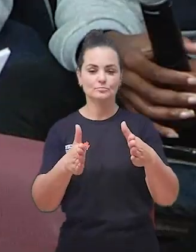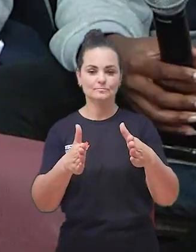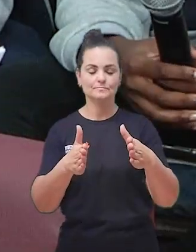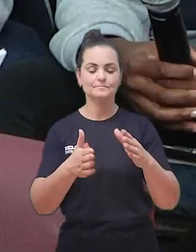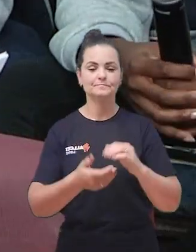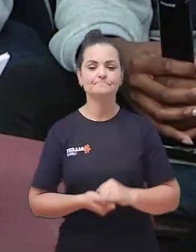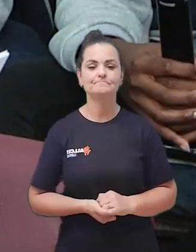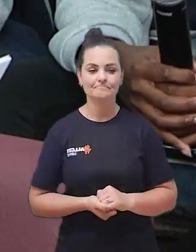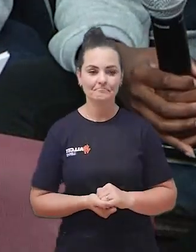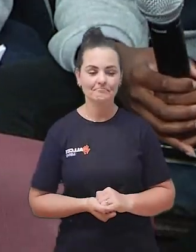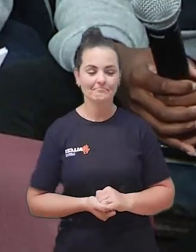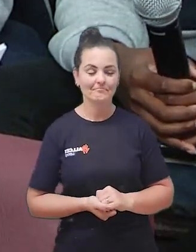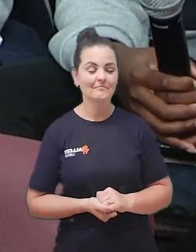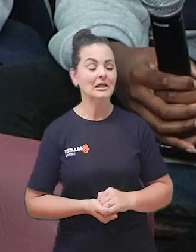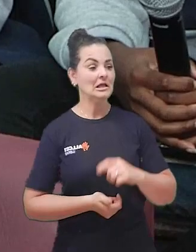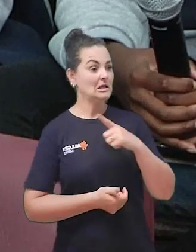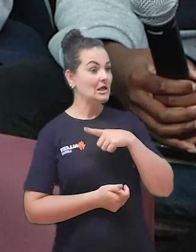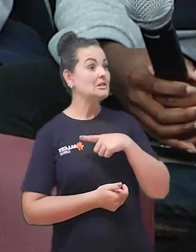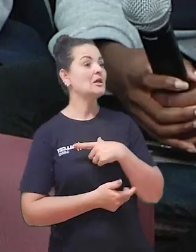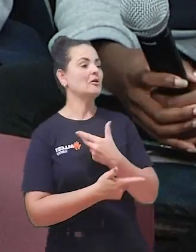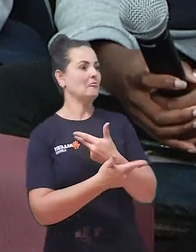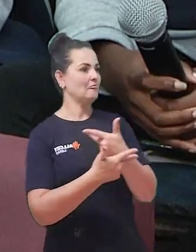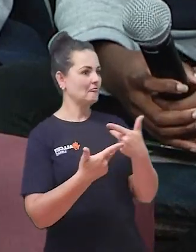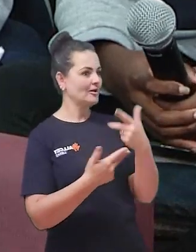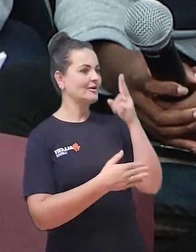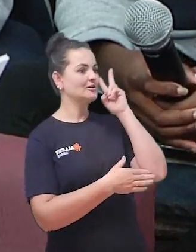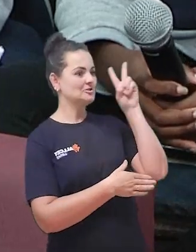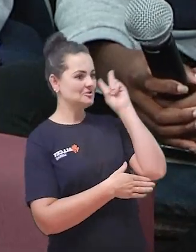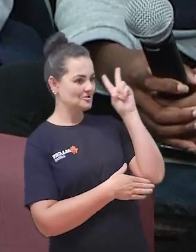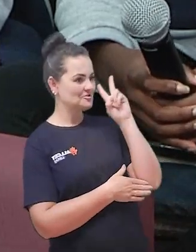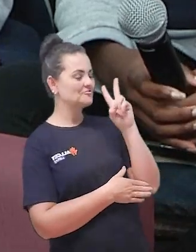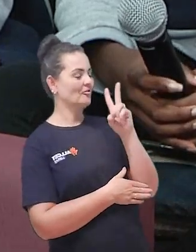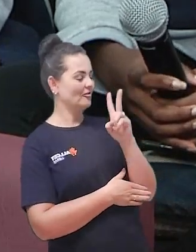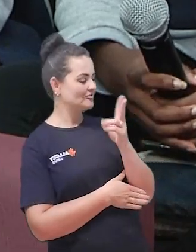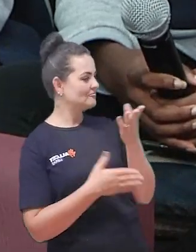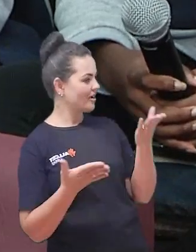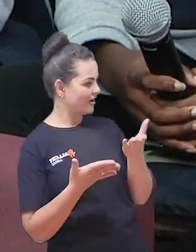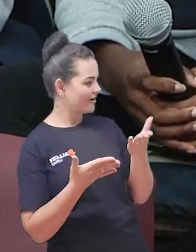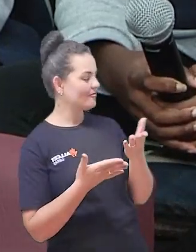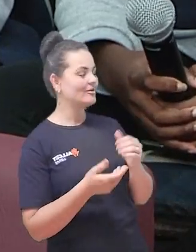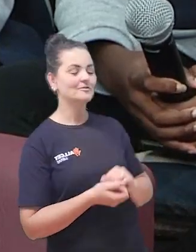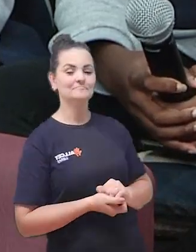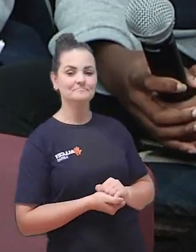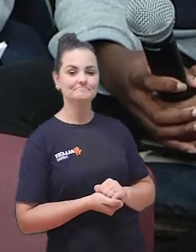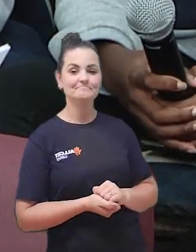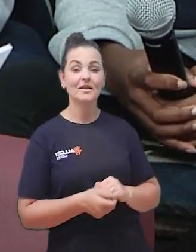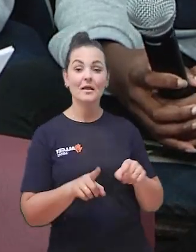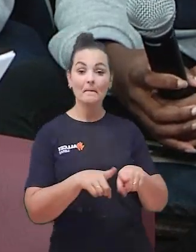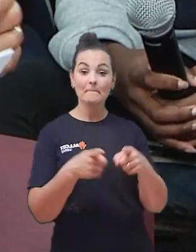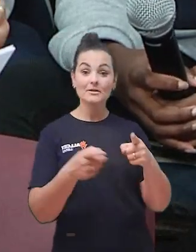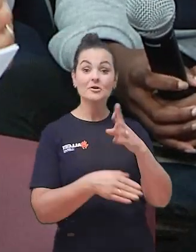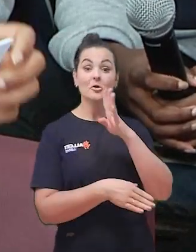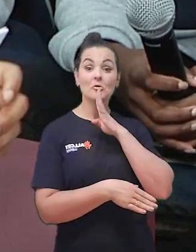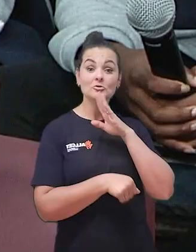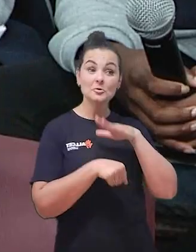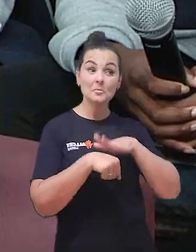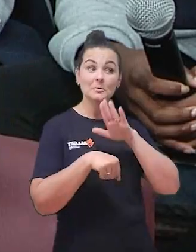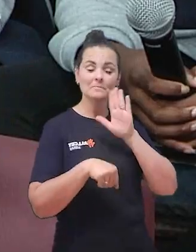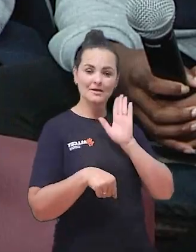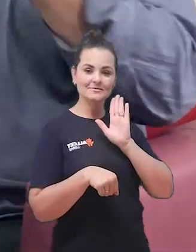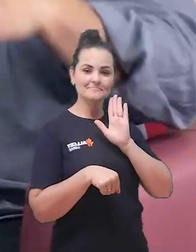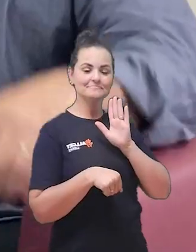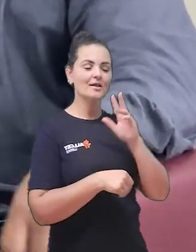Quanta história sobre o vereador Osmair Gadotti a gente ouviu neste programa, mas queremos conhecê-lo um pouquinho